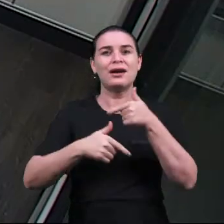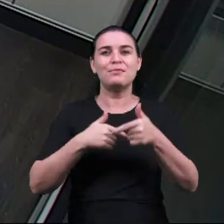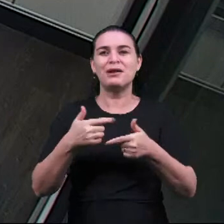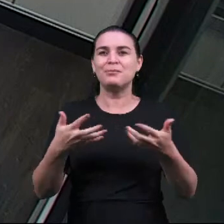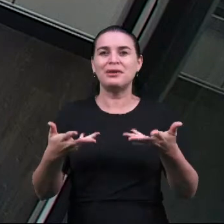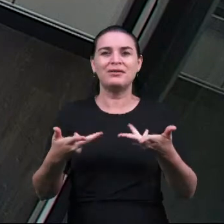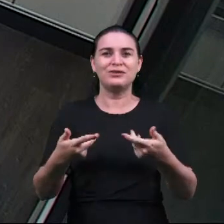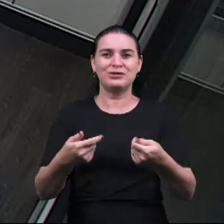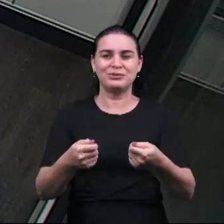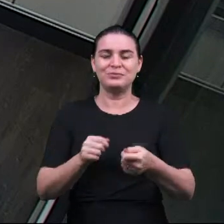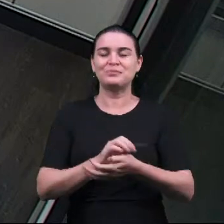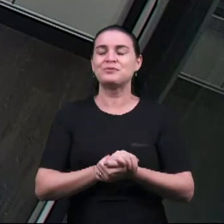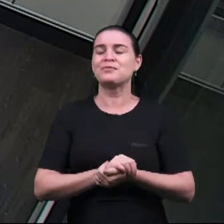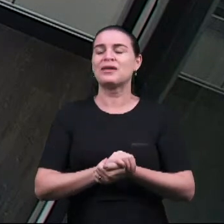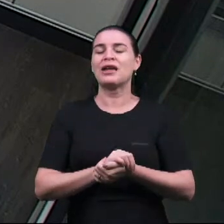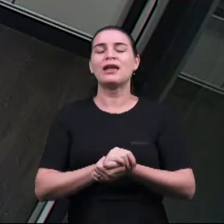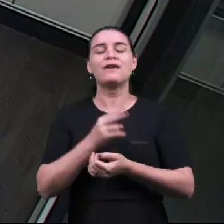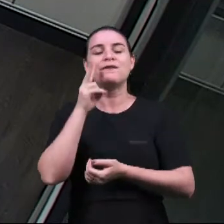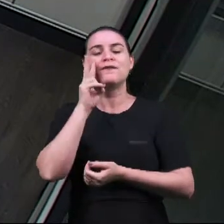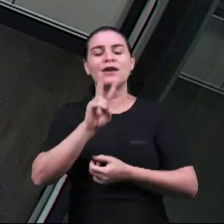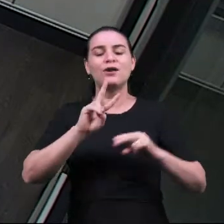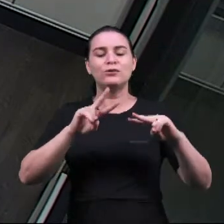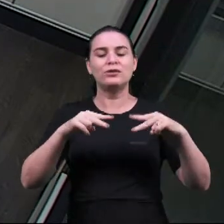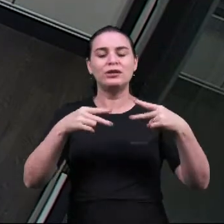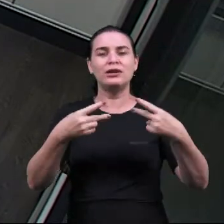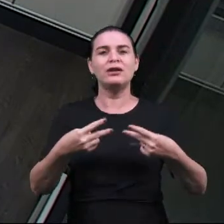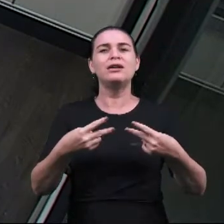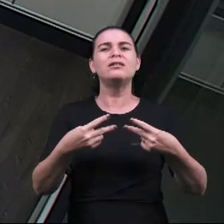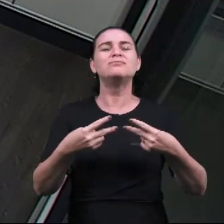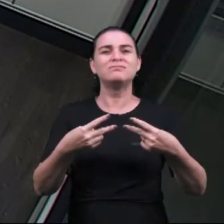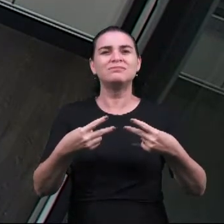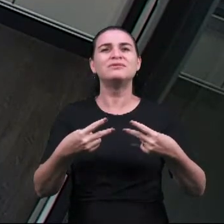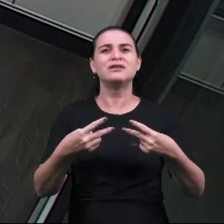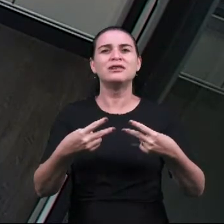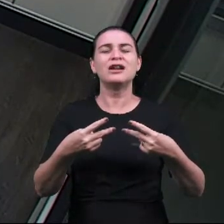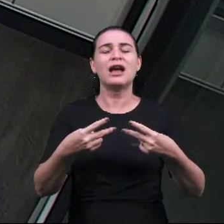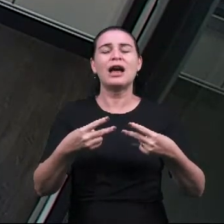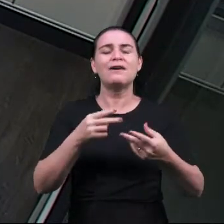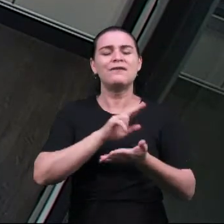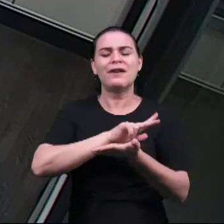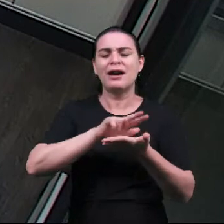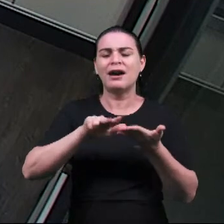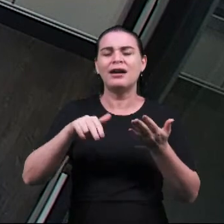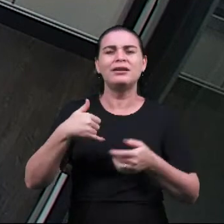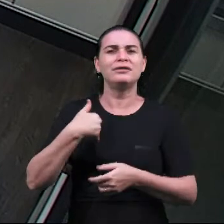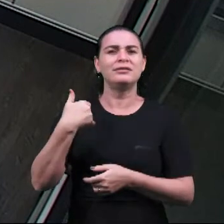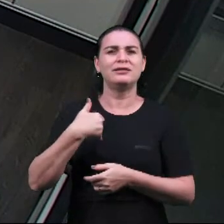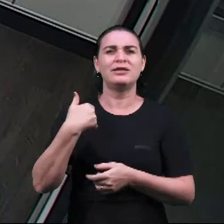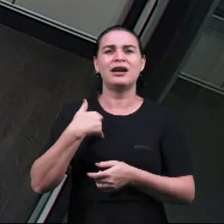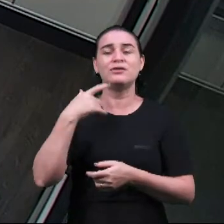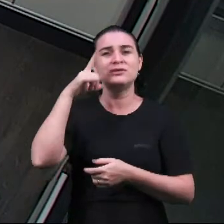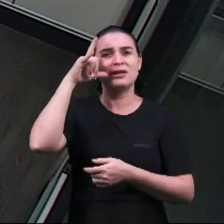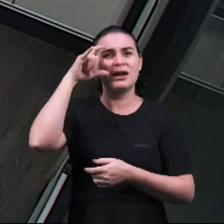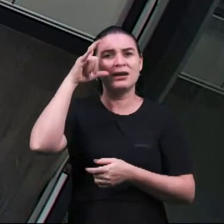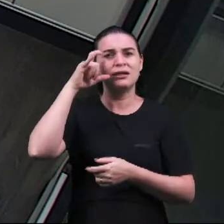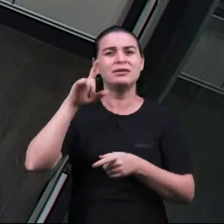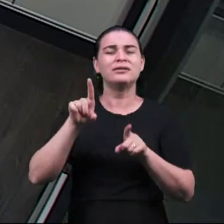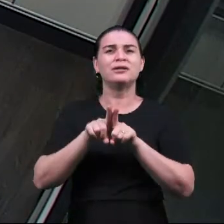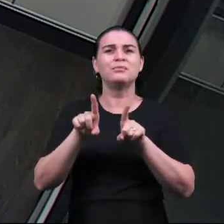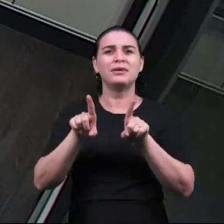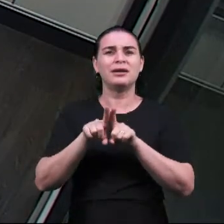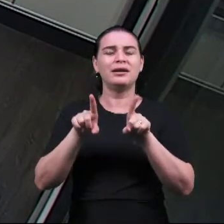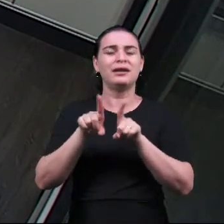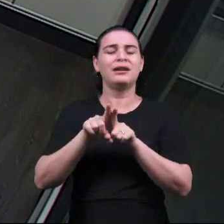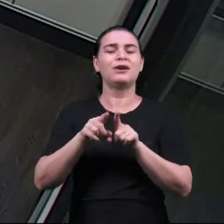que assistem os links, pedem os links, são de todas as idades. Então, assim, o próprio Instagram, a gente aconselhou essa semana, por